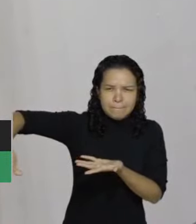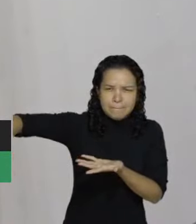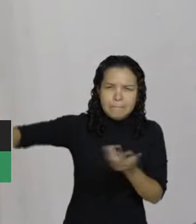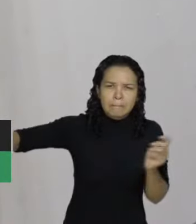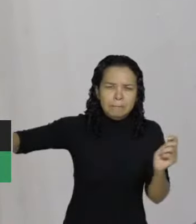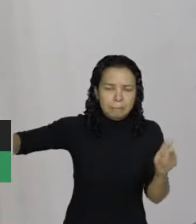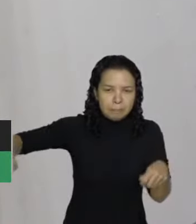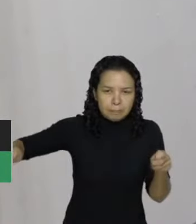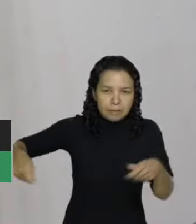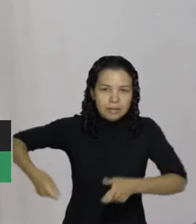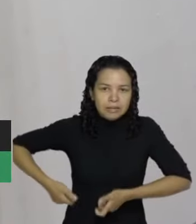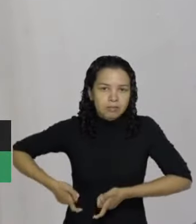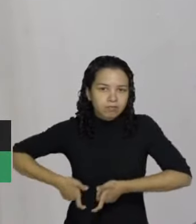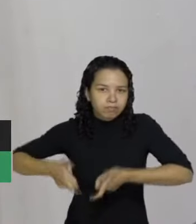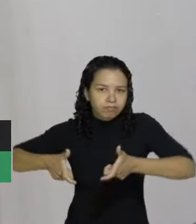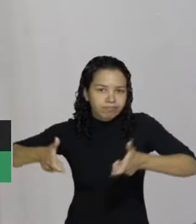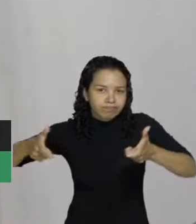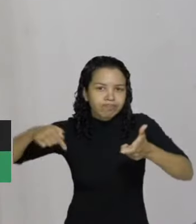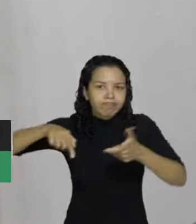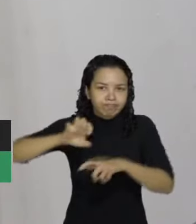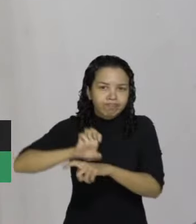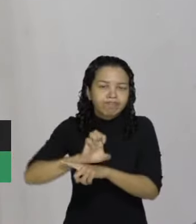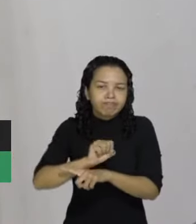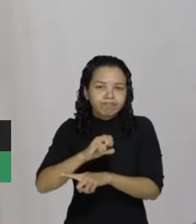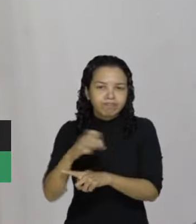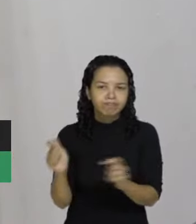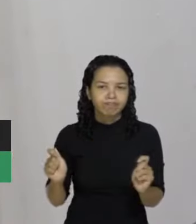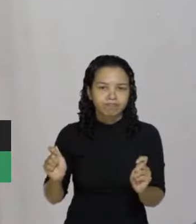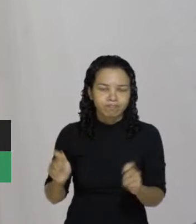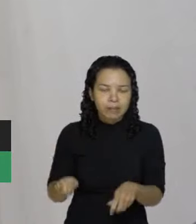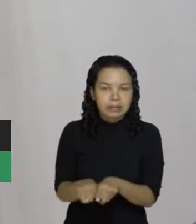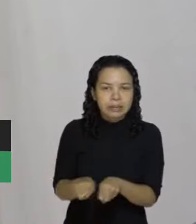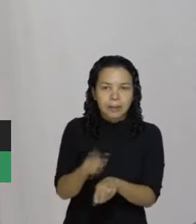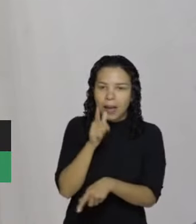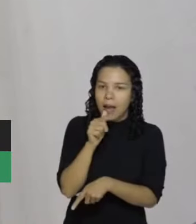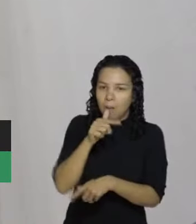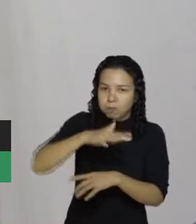muito crescimento para a economia de Santa Catarina e para a nossa maricultura.